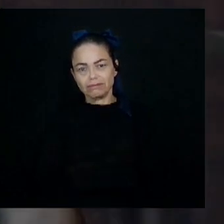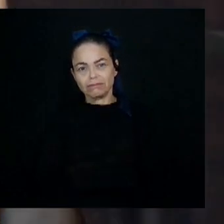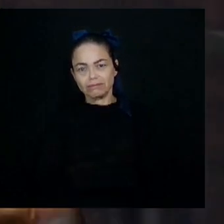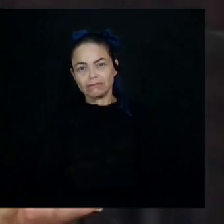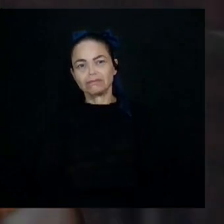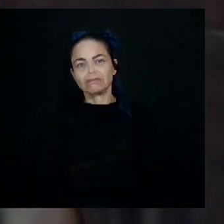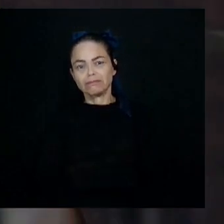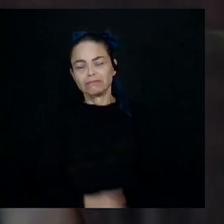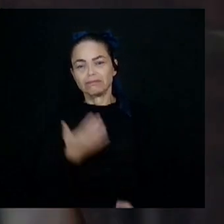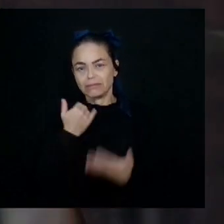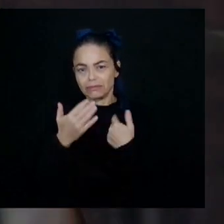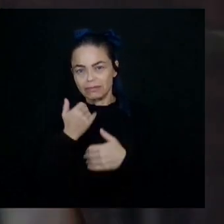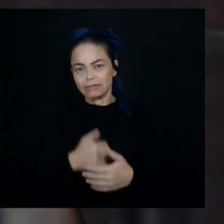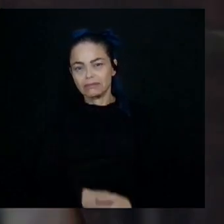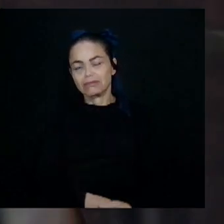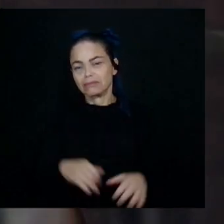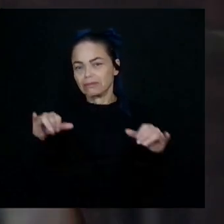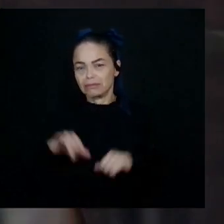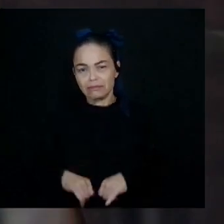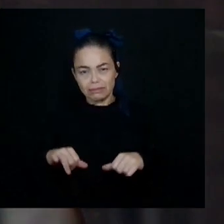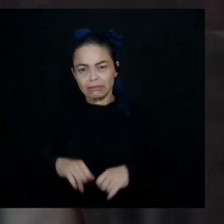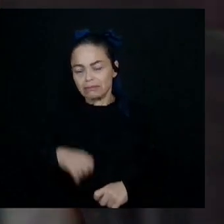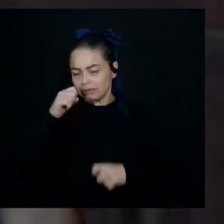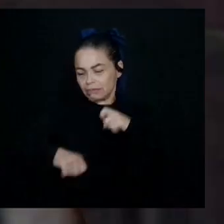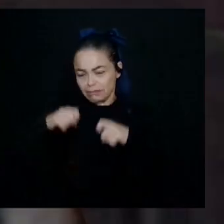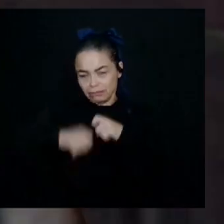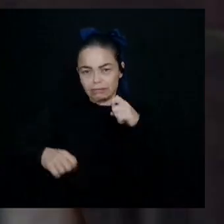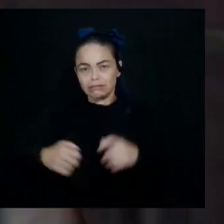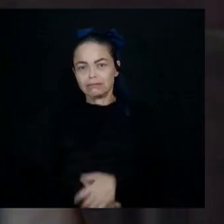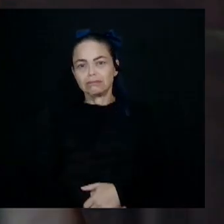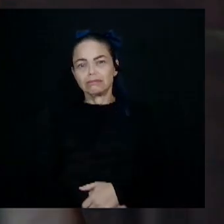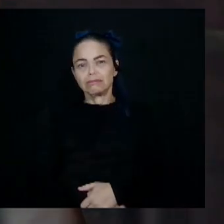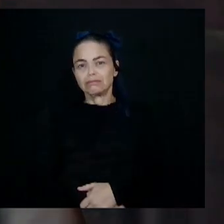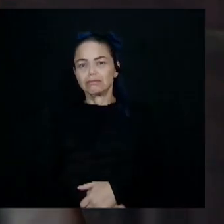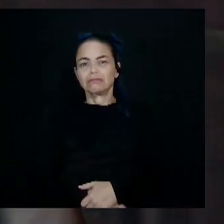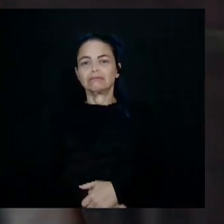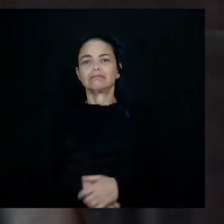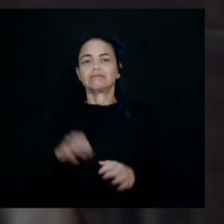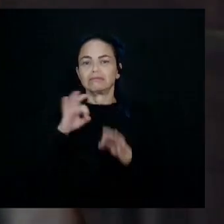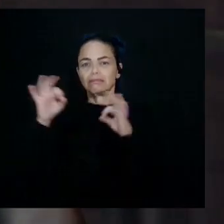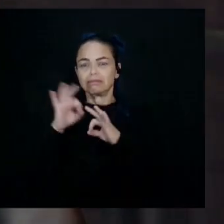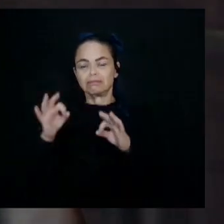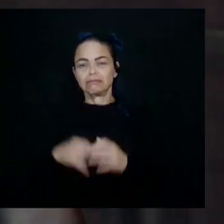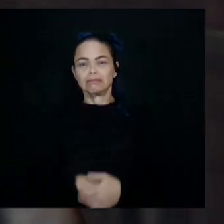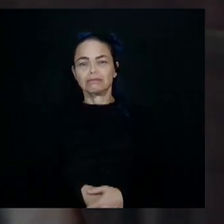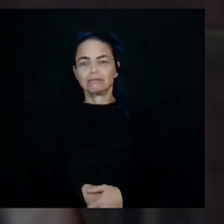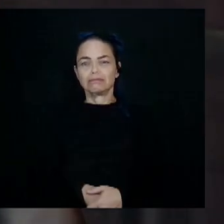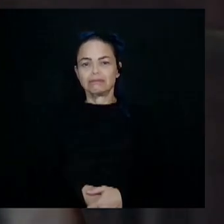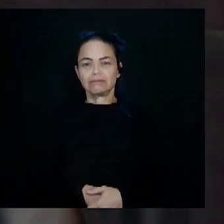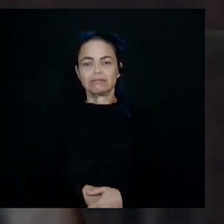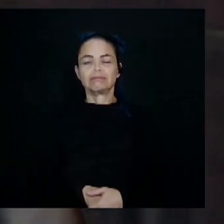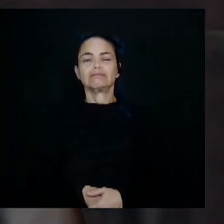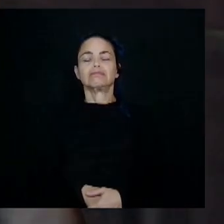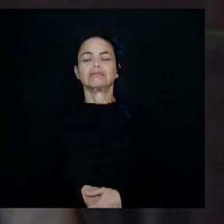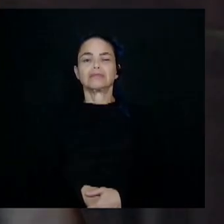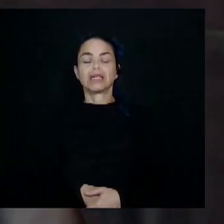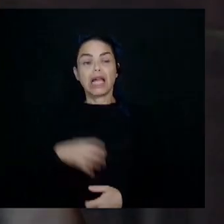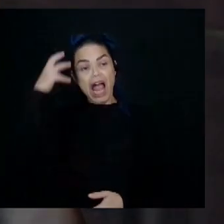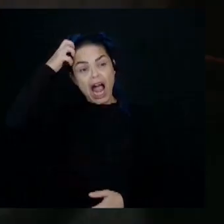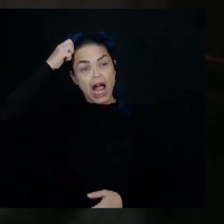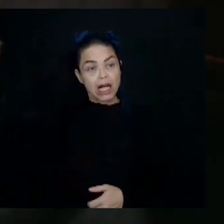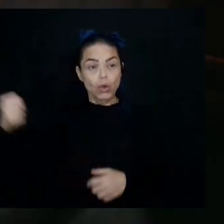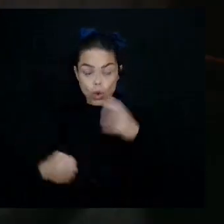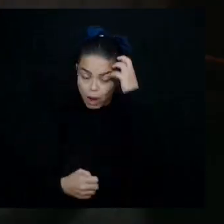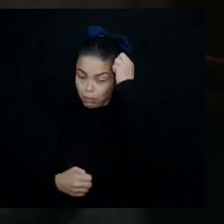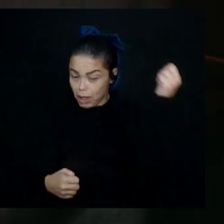não sofreram abuso sexual? Uma porcentagem enorme, eu não tenho de cabeça, mas é uma porcentagem enorme.